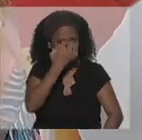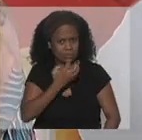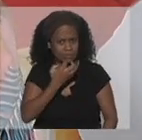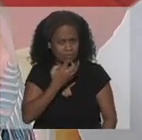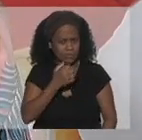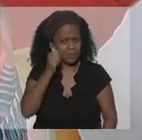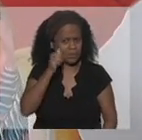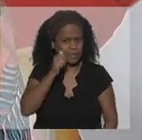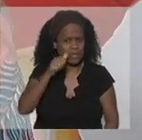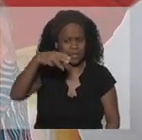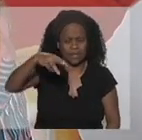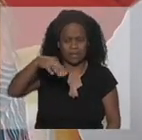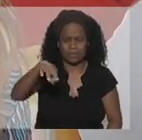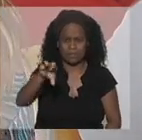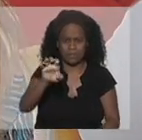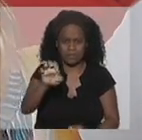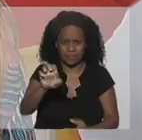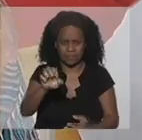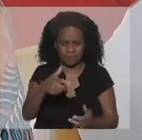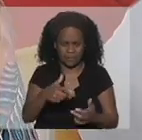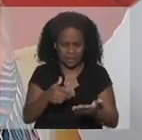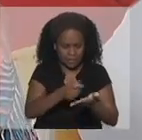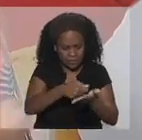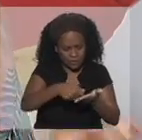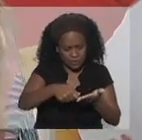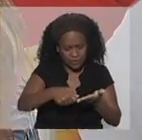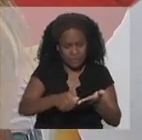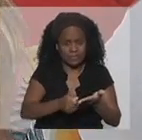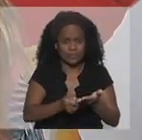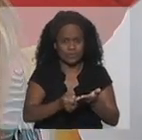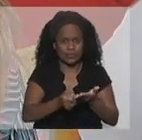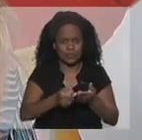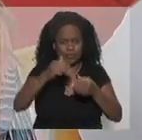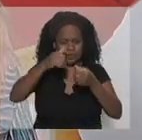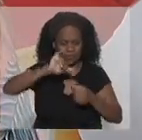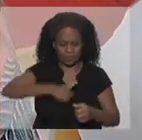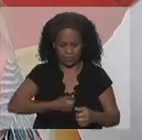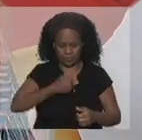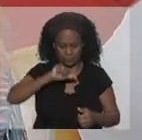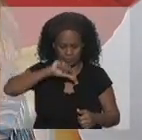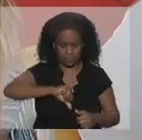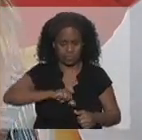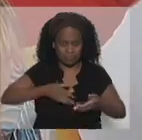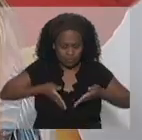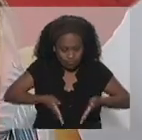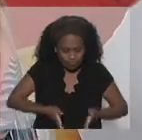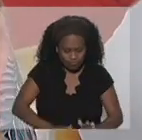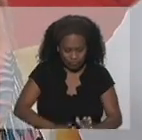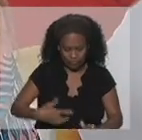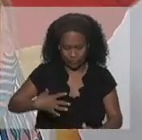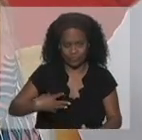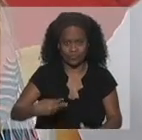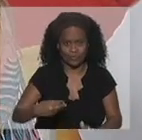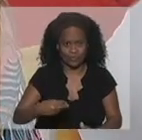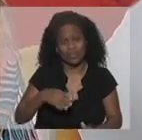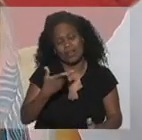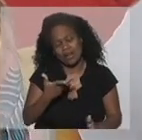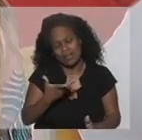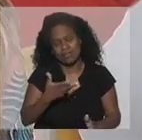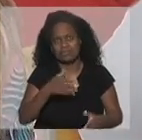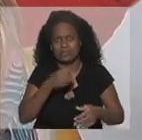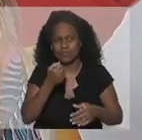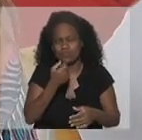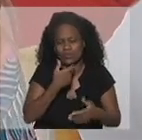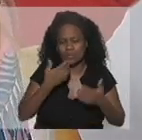super sérios. Tem aquela autora Marian Keyes, que escreveu sobre depressão pós-parto, sobre relação abusiva, óbvio, com um tom